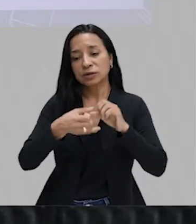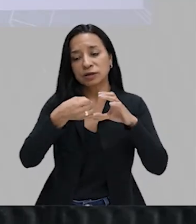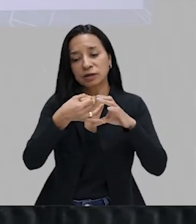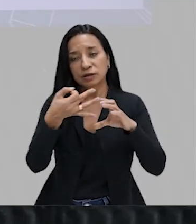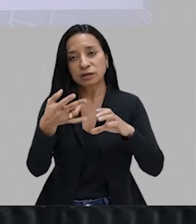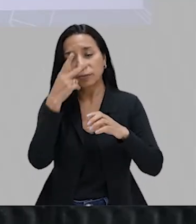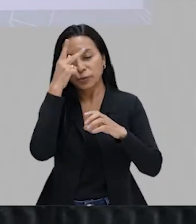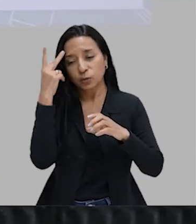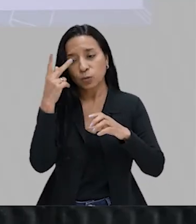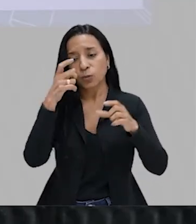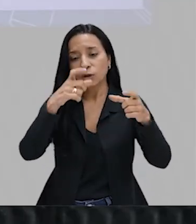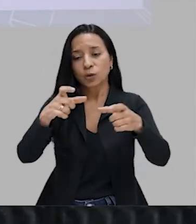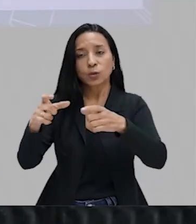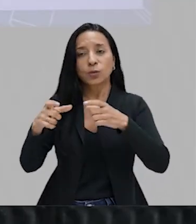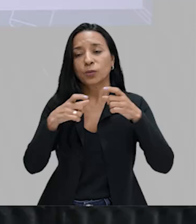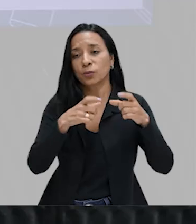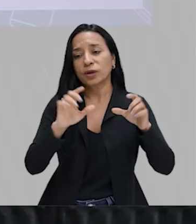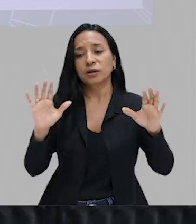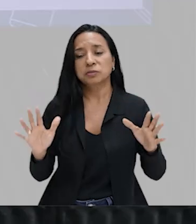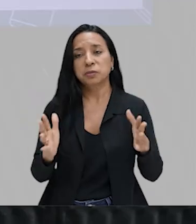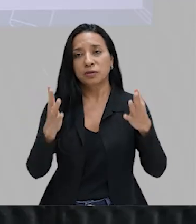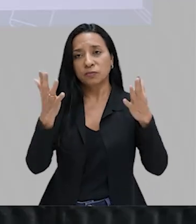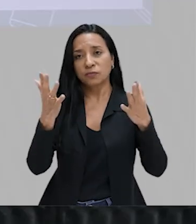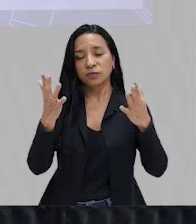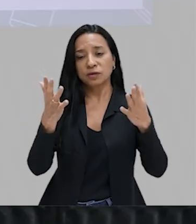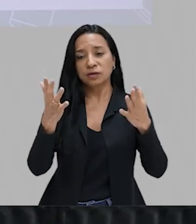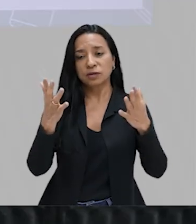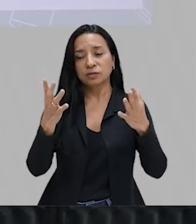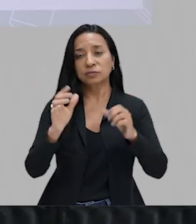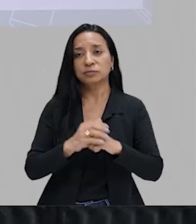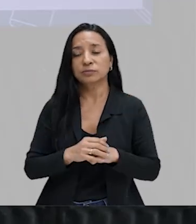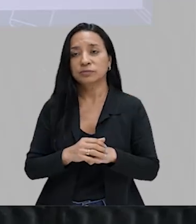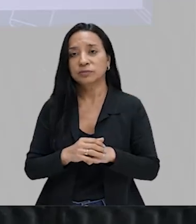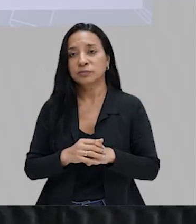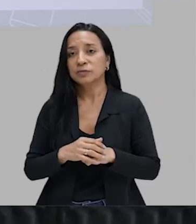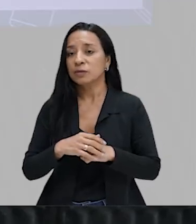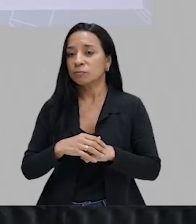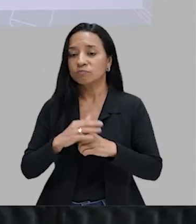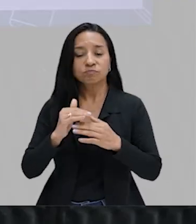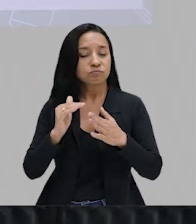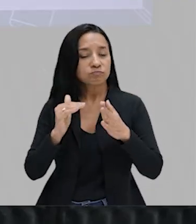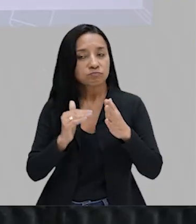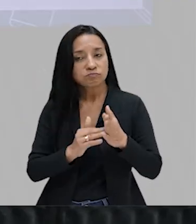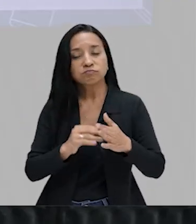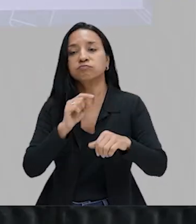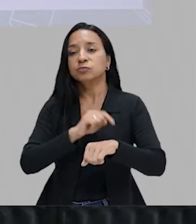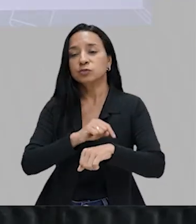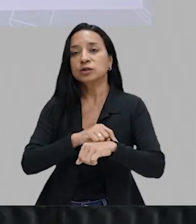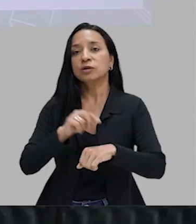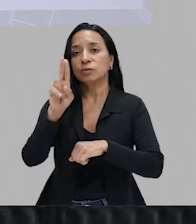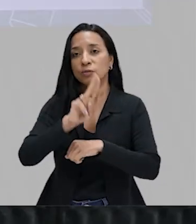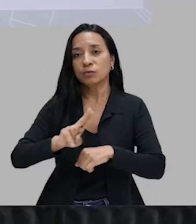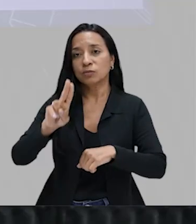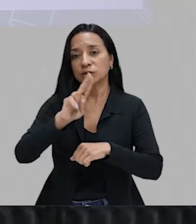lugares, para caracterizar um evento do qual nós fomos, do qual nós participamos. Então, o tempo todo nós estamos